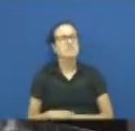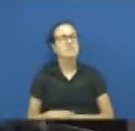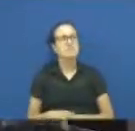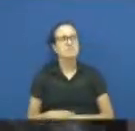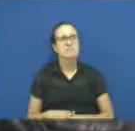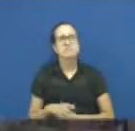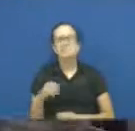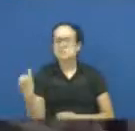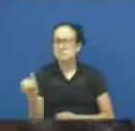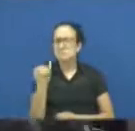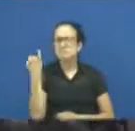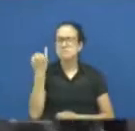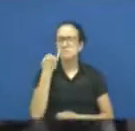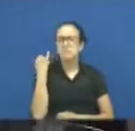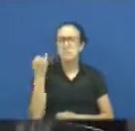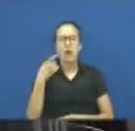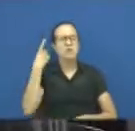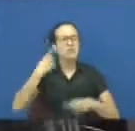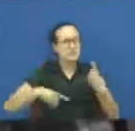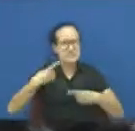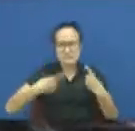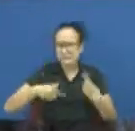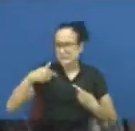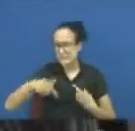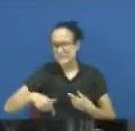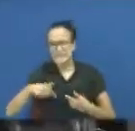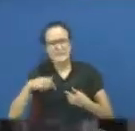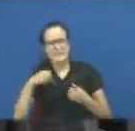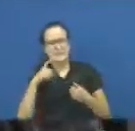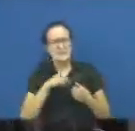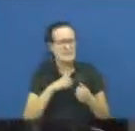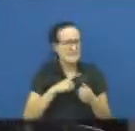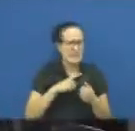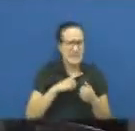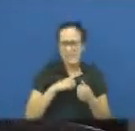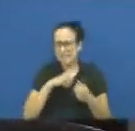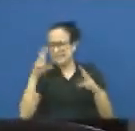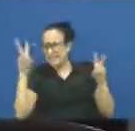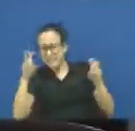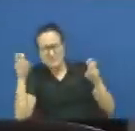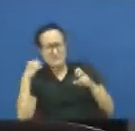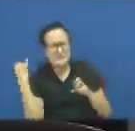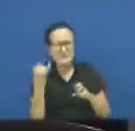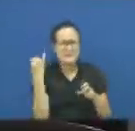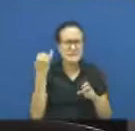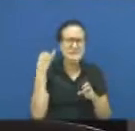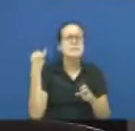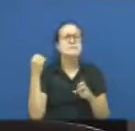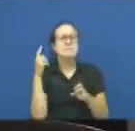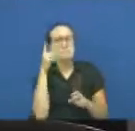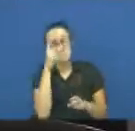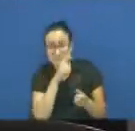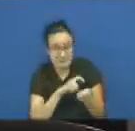numa casa onde as discussões são acirradas, os assuntos são fervorosos às vezes, mas um momento como hoje, uma noite como